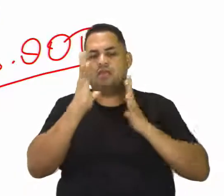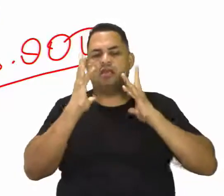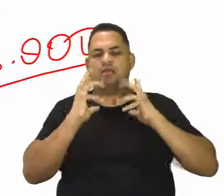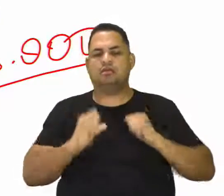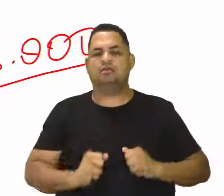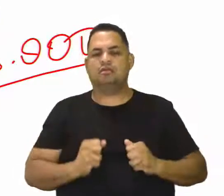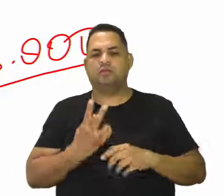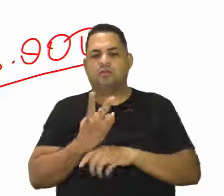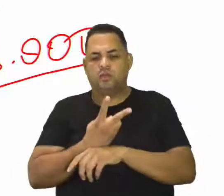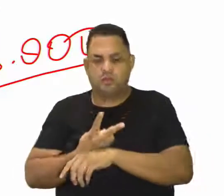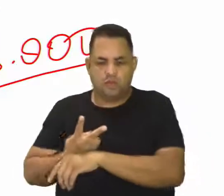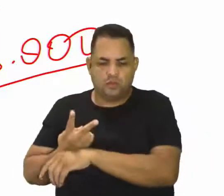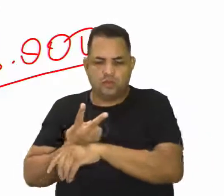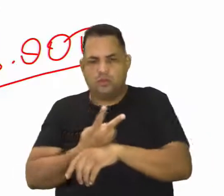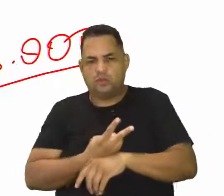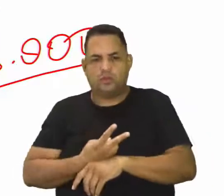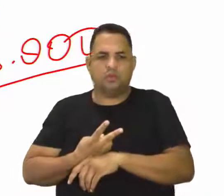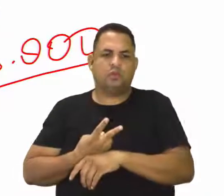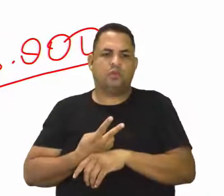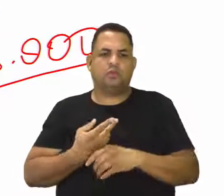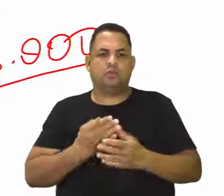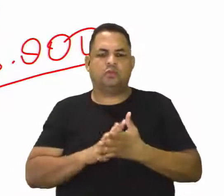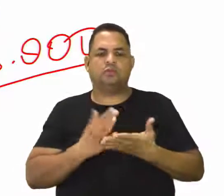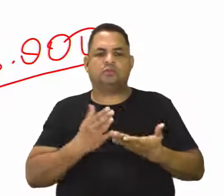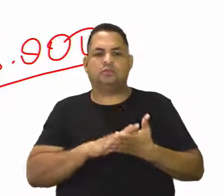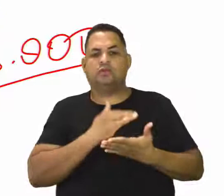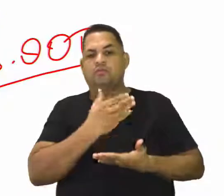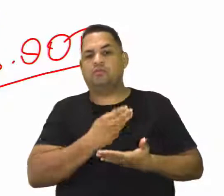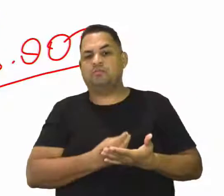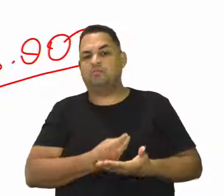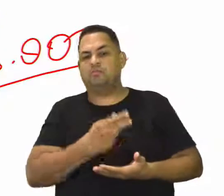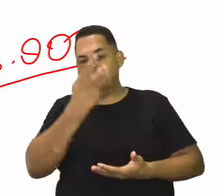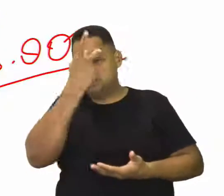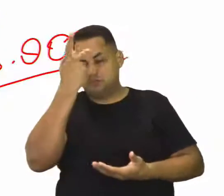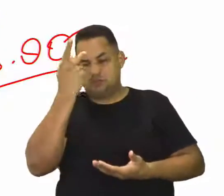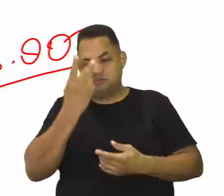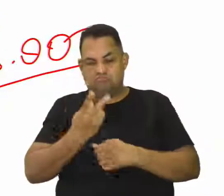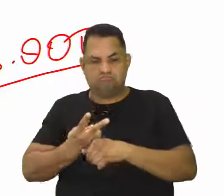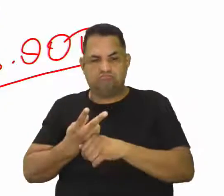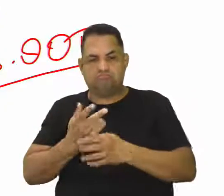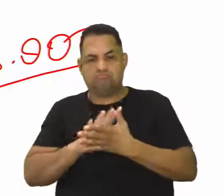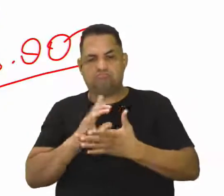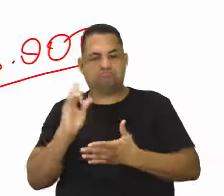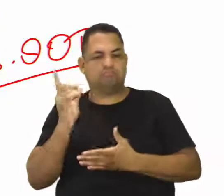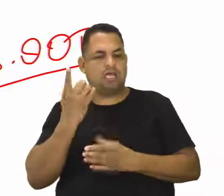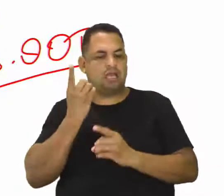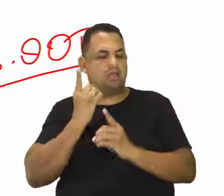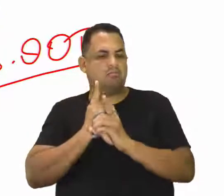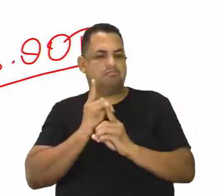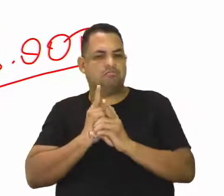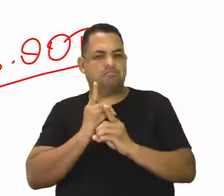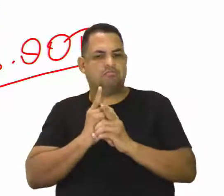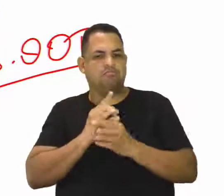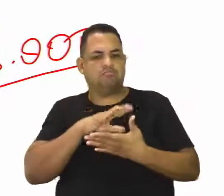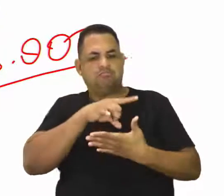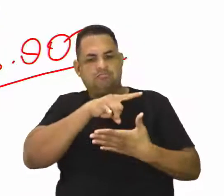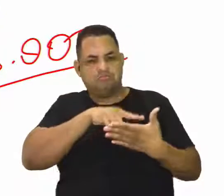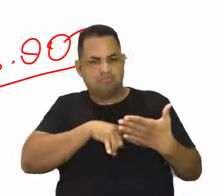limpeza e procurar por Sobreviventes E aí não encontrando